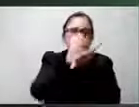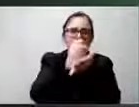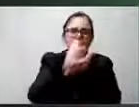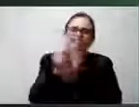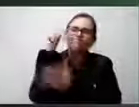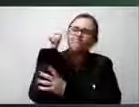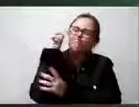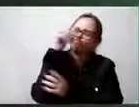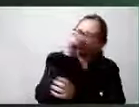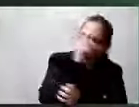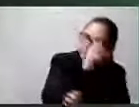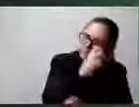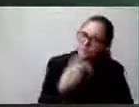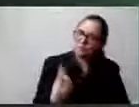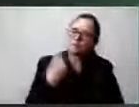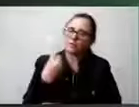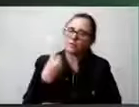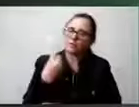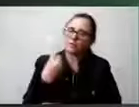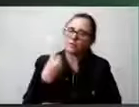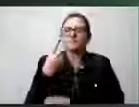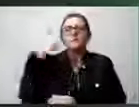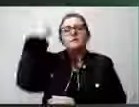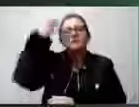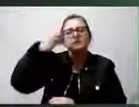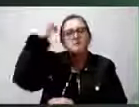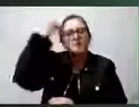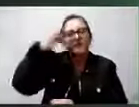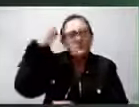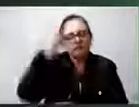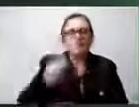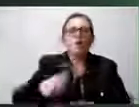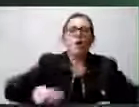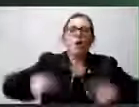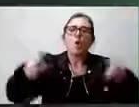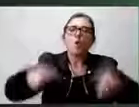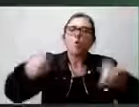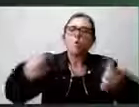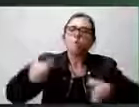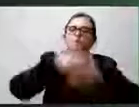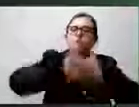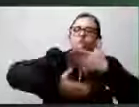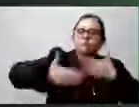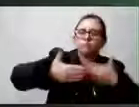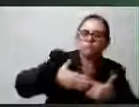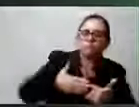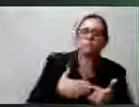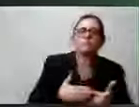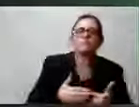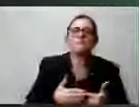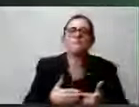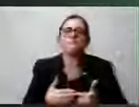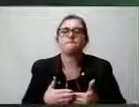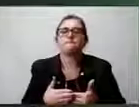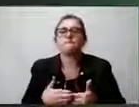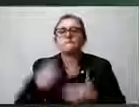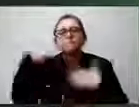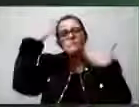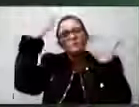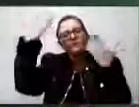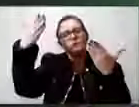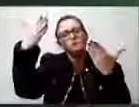fazer sozinho isso, né? Tanto pela experiência, pelo custo, pela abordagem de tudo. E agradecer a